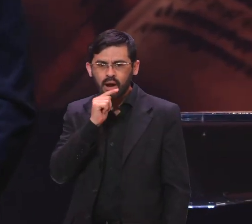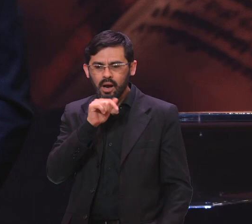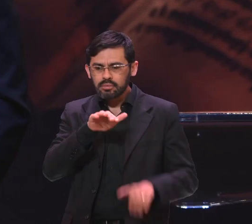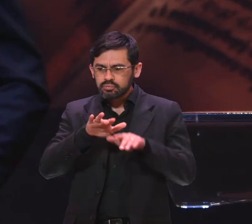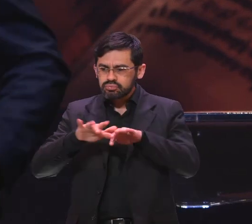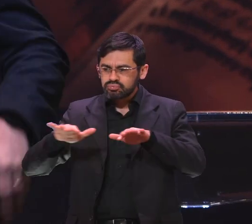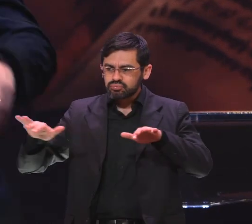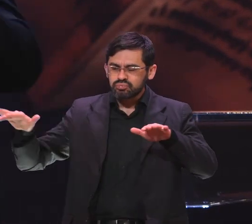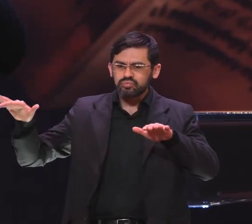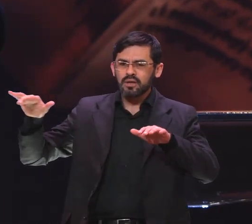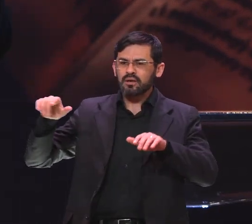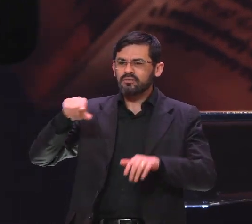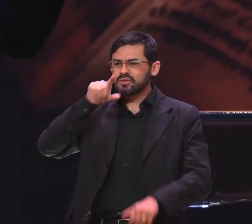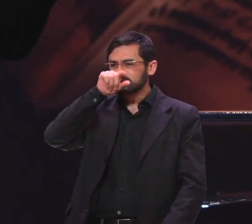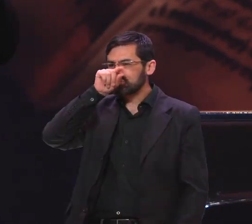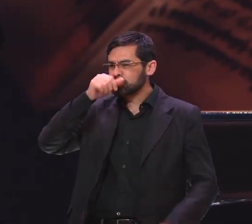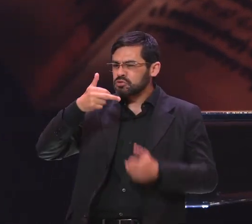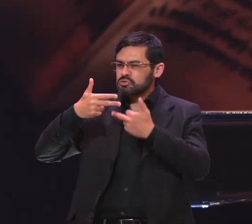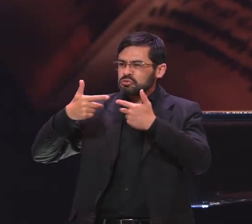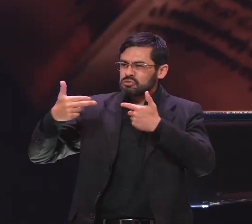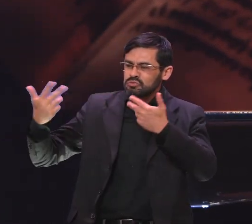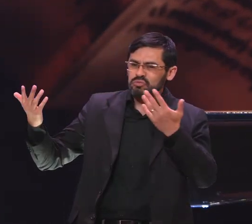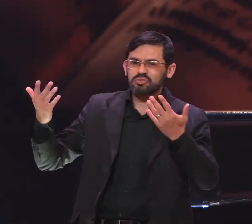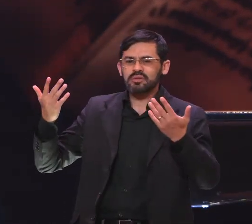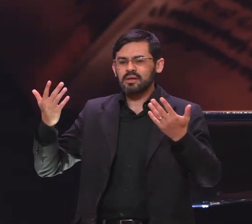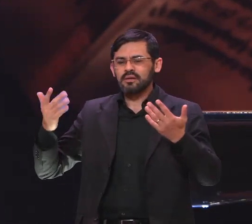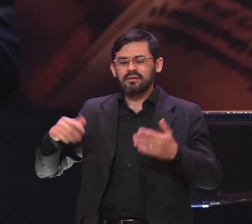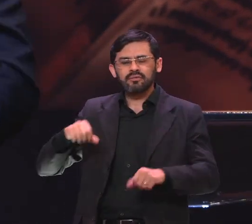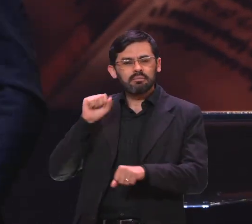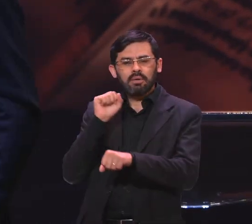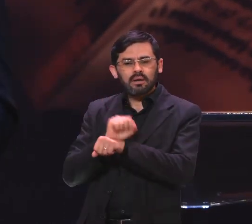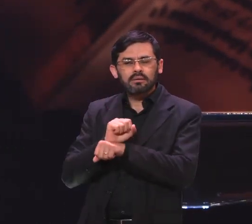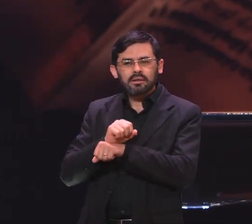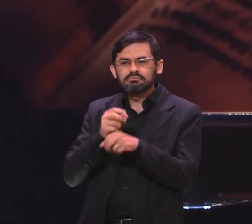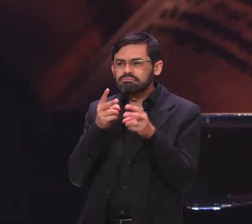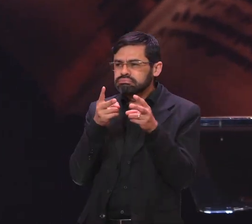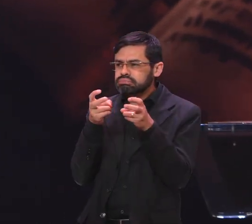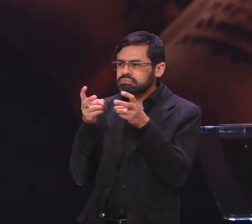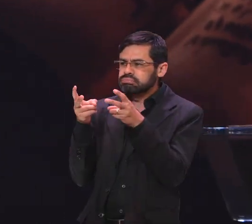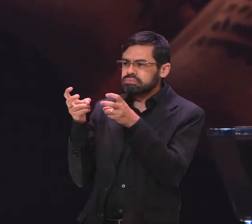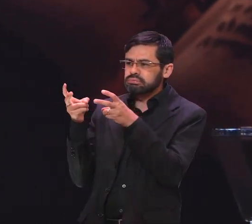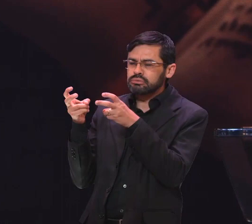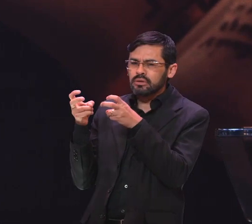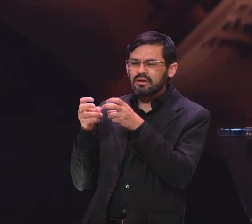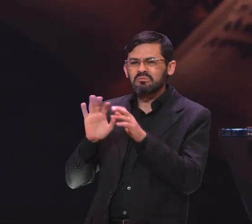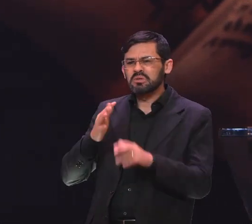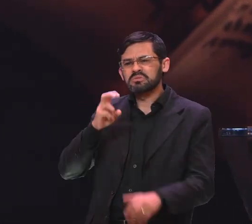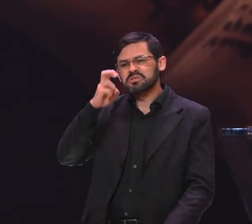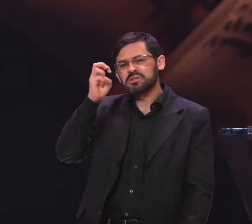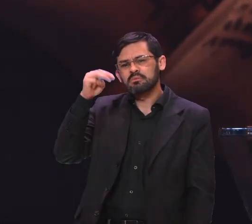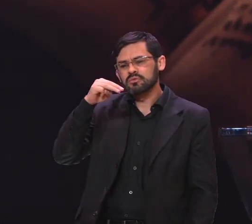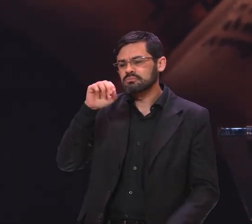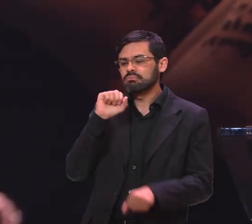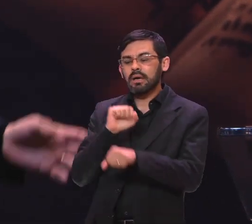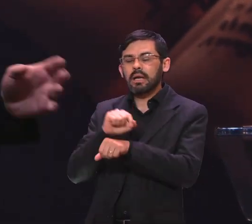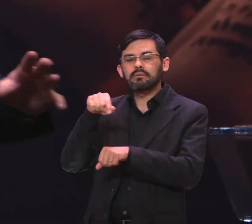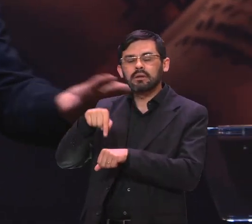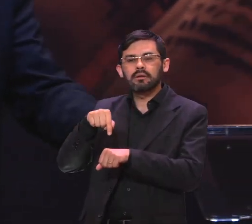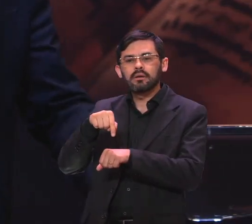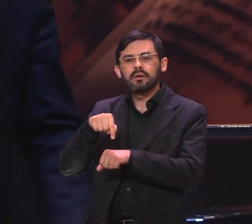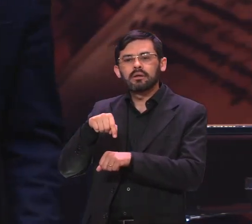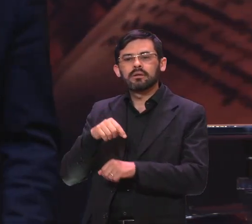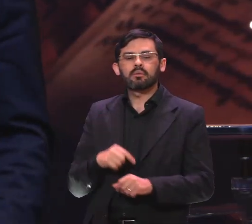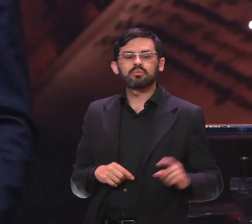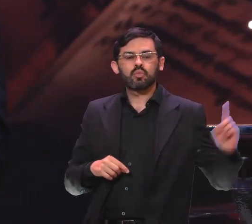os bichos, vendo se eu achava alguma ilustração para alguma coisa, e não entendi, fiquei uns 5 minutos parado. Daqui a